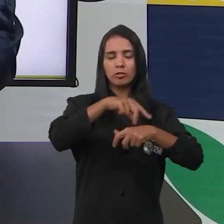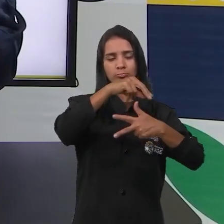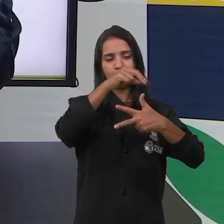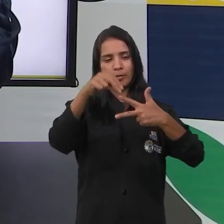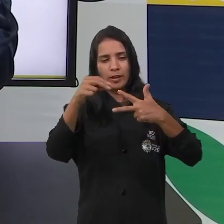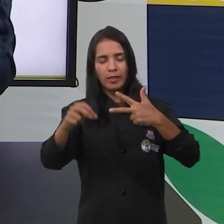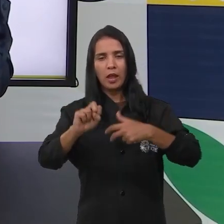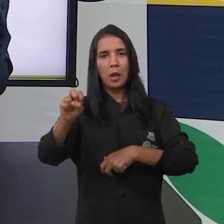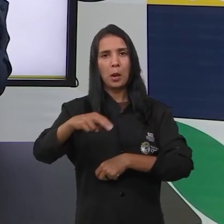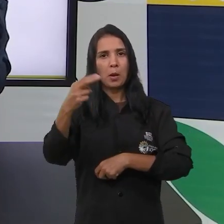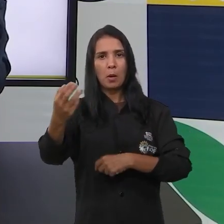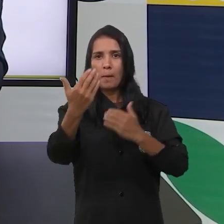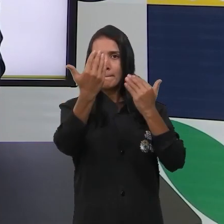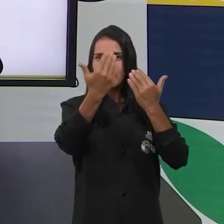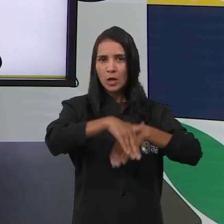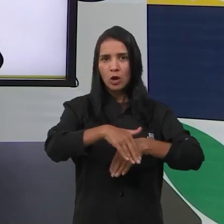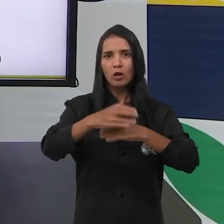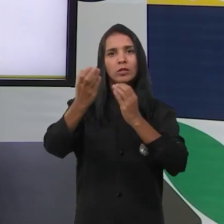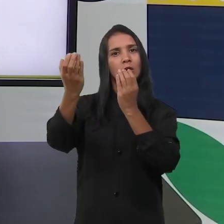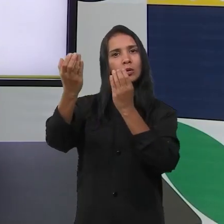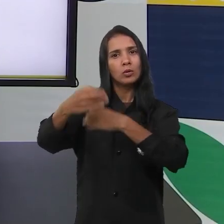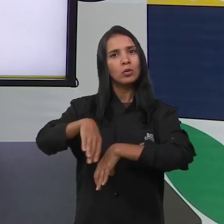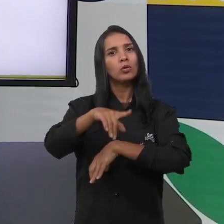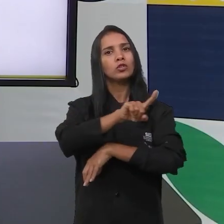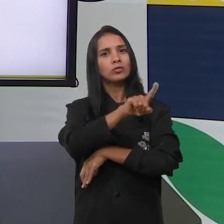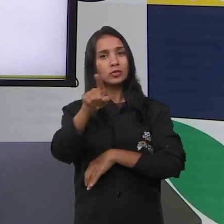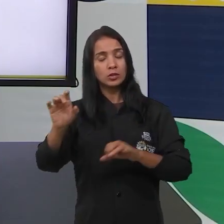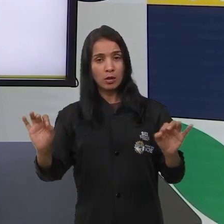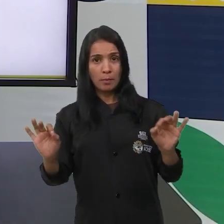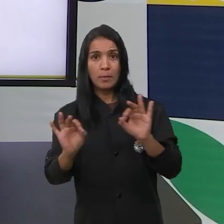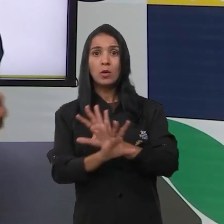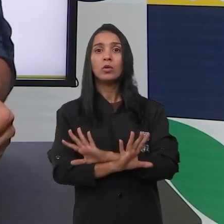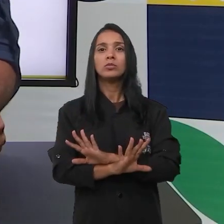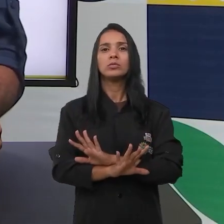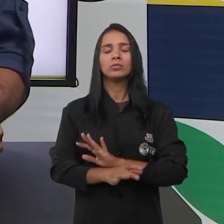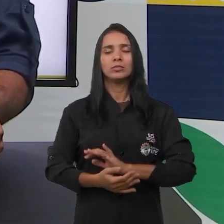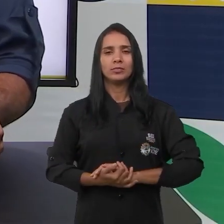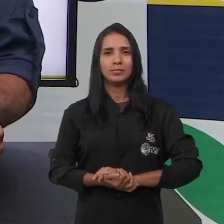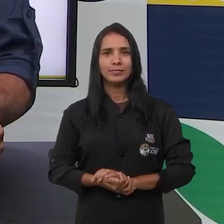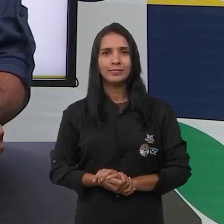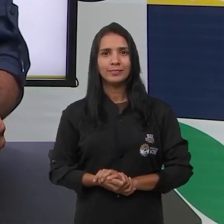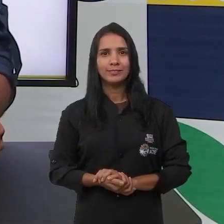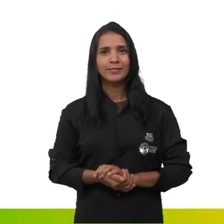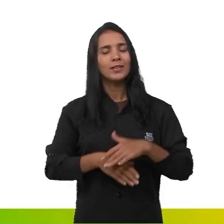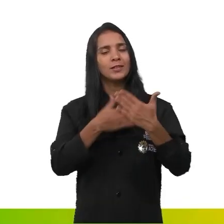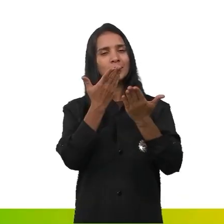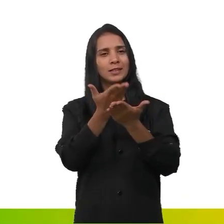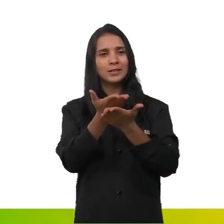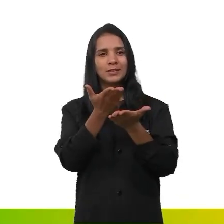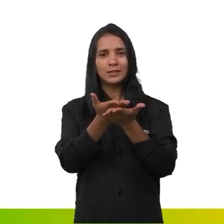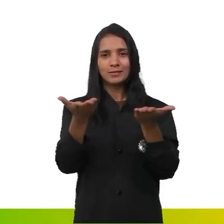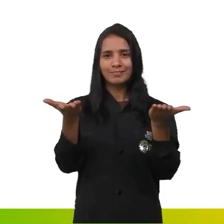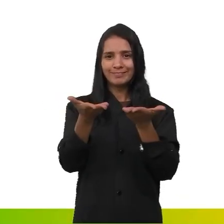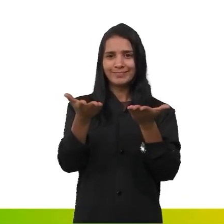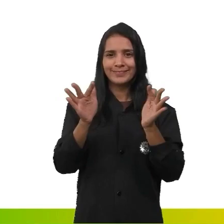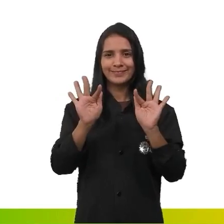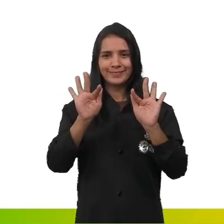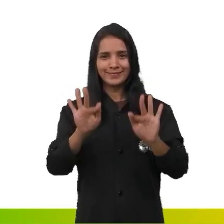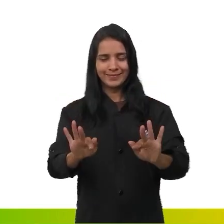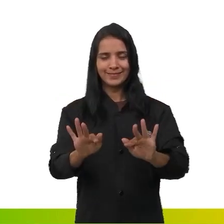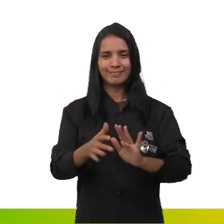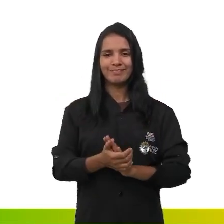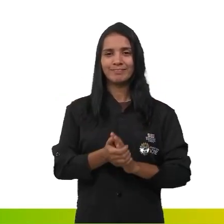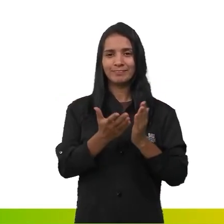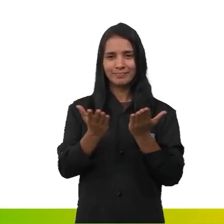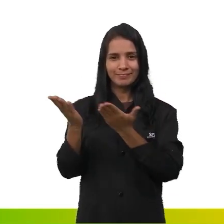principalmente, você, aluno que está sendo preparado para isso aí em casa, tá bom? Então, essa foi a nossa aula. Aqui está o nosso